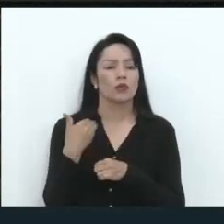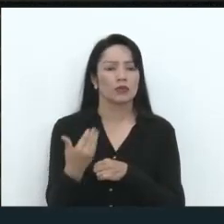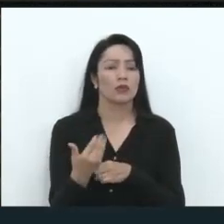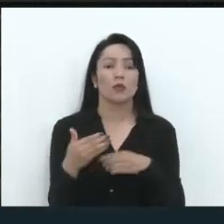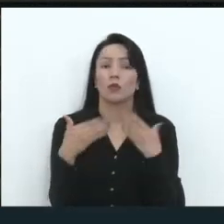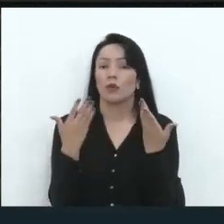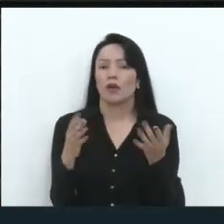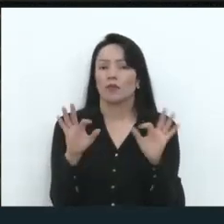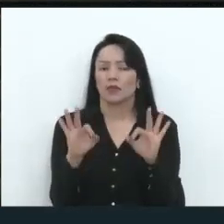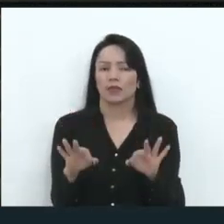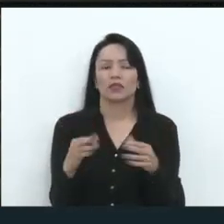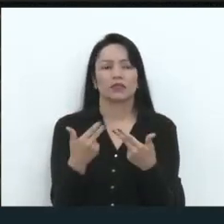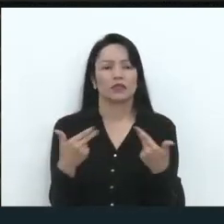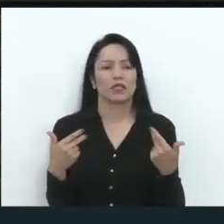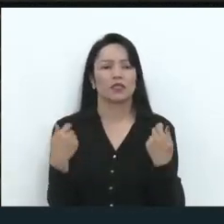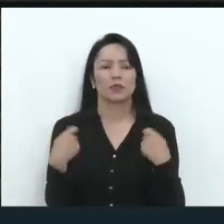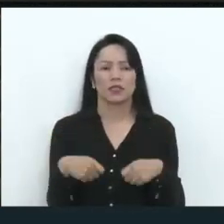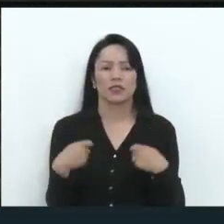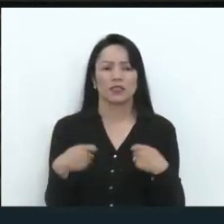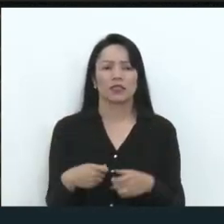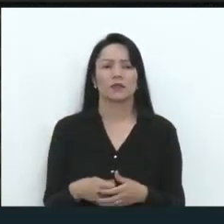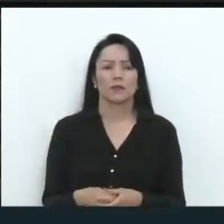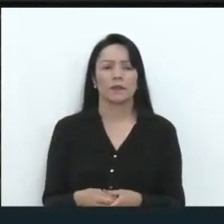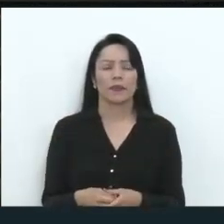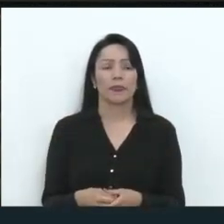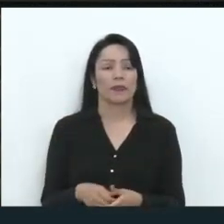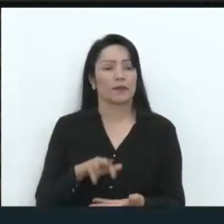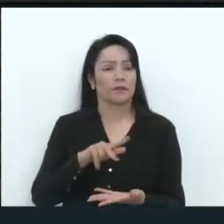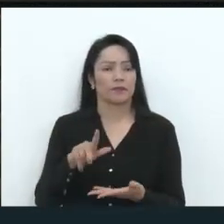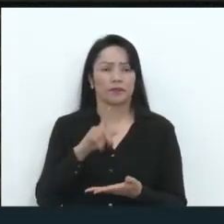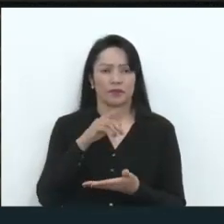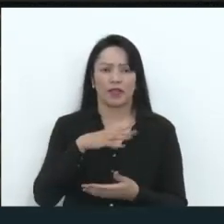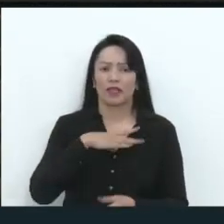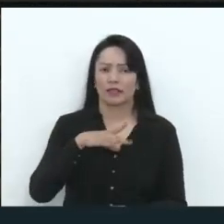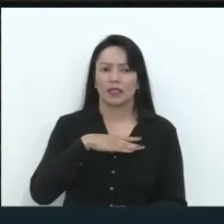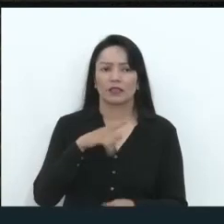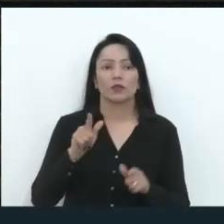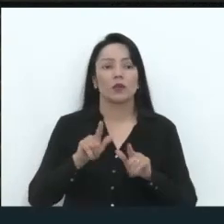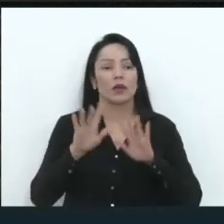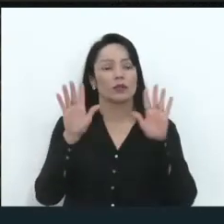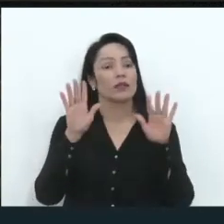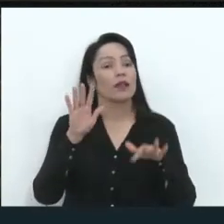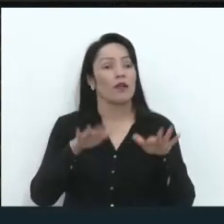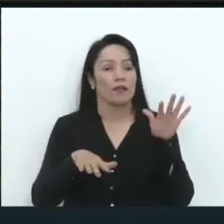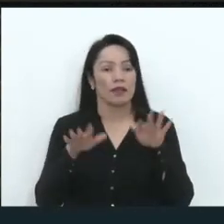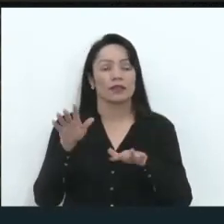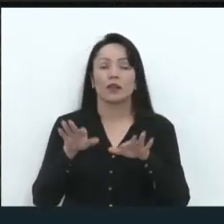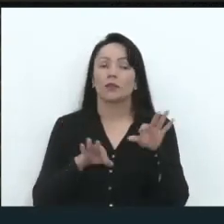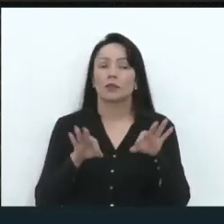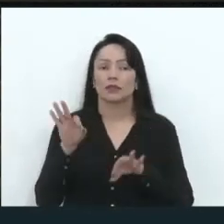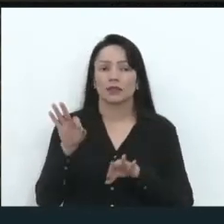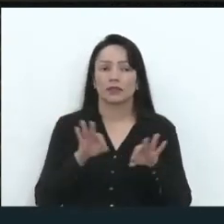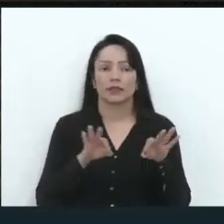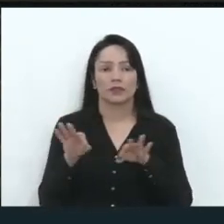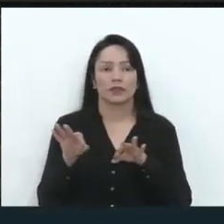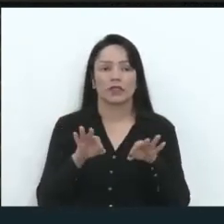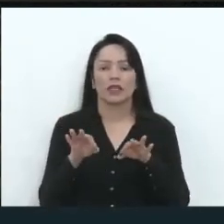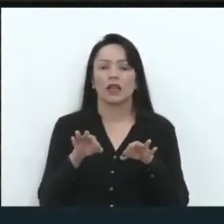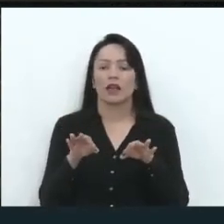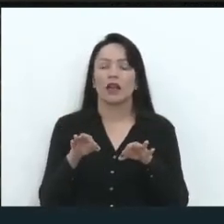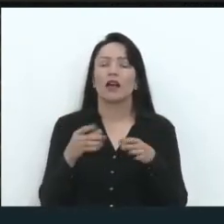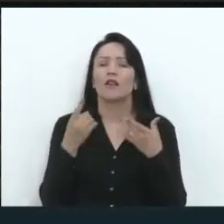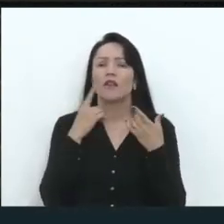real necessidade e providências para a cidade de Guarulhos. Talvez esse planejamento advém